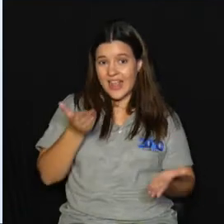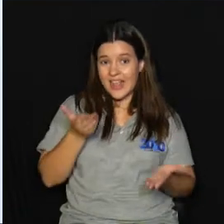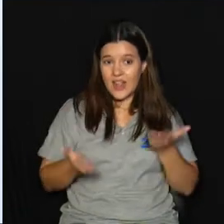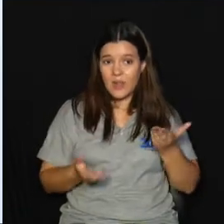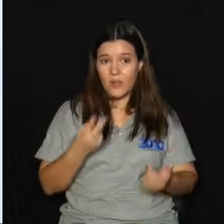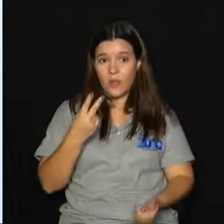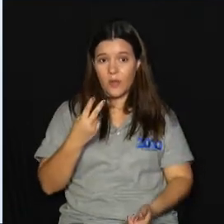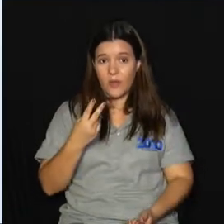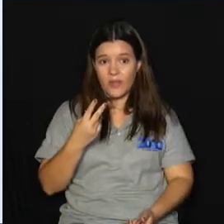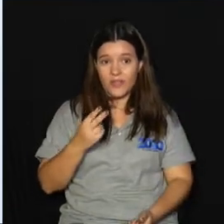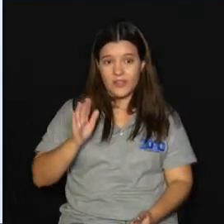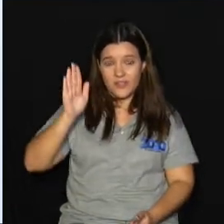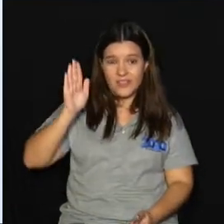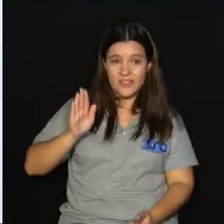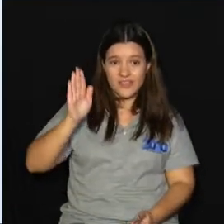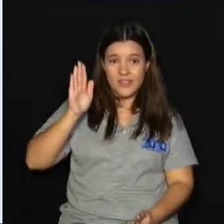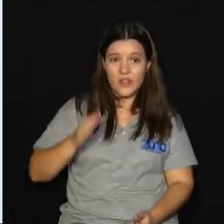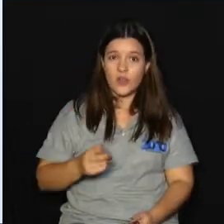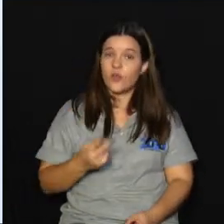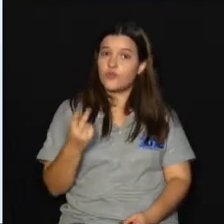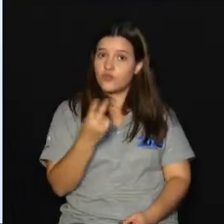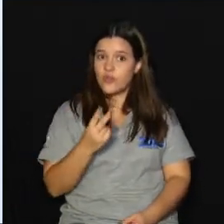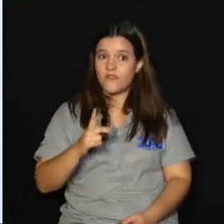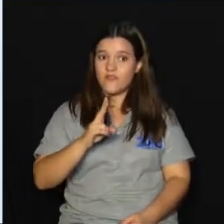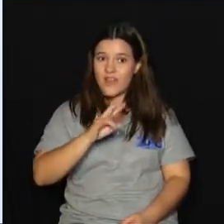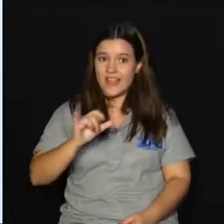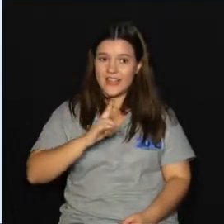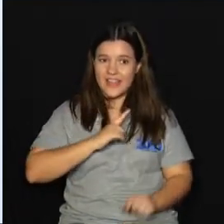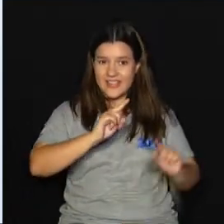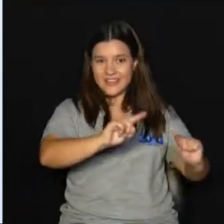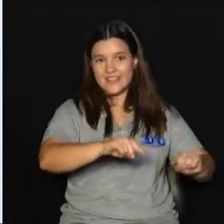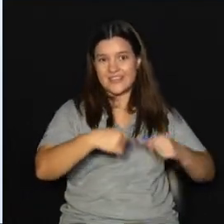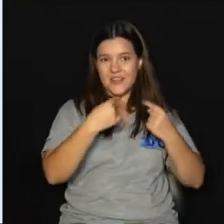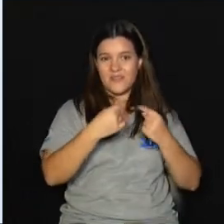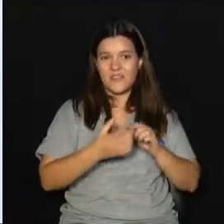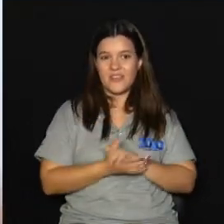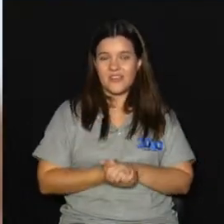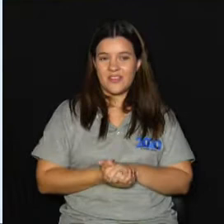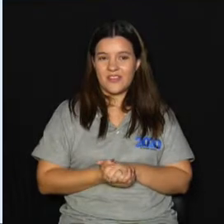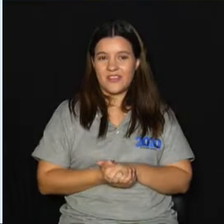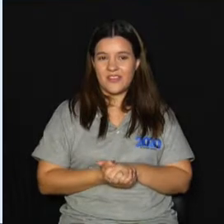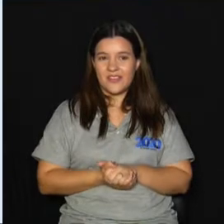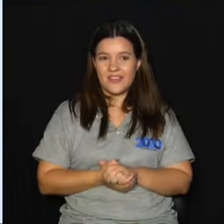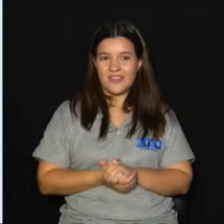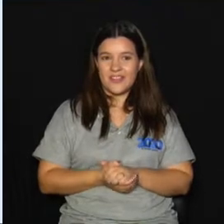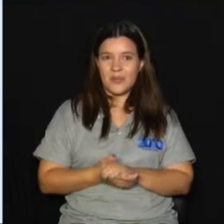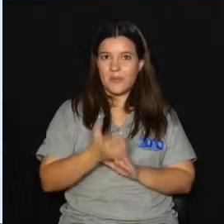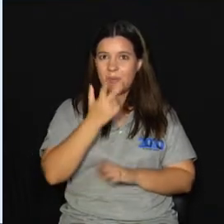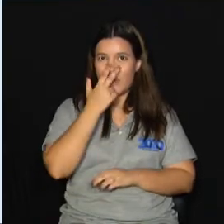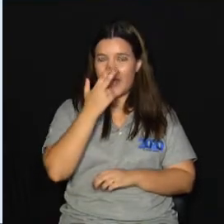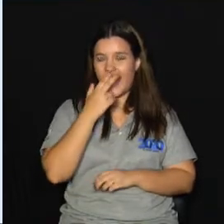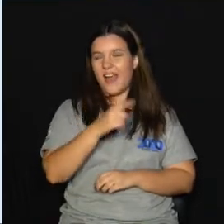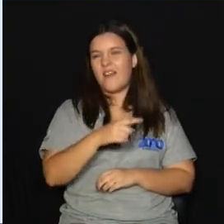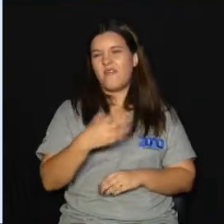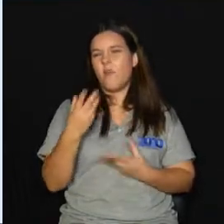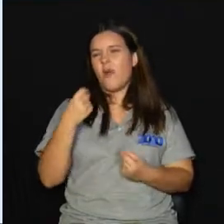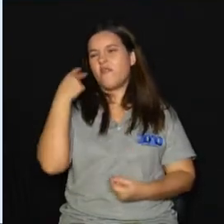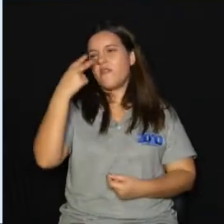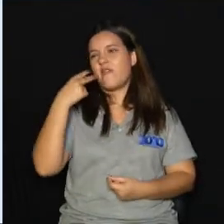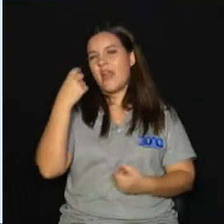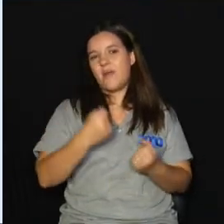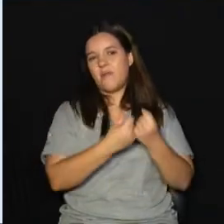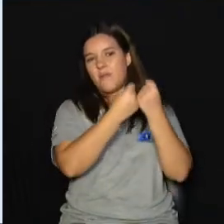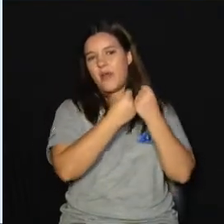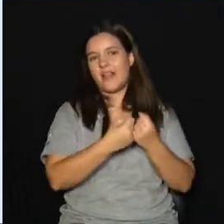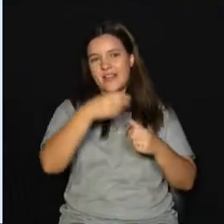é equilibrado assim, os dois vão ter desafios, porque ninguém está... um folga na base para a Câmara,